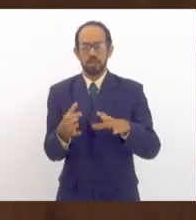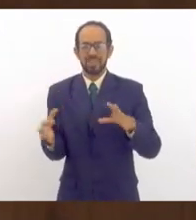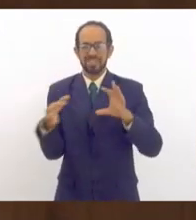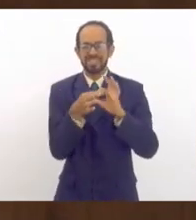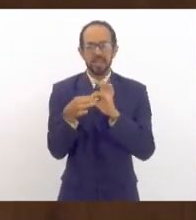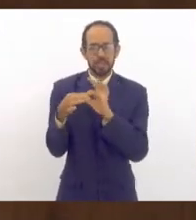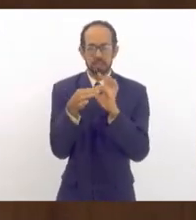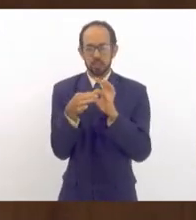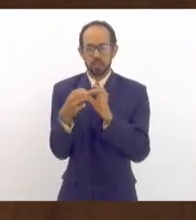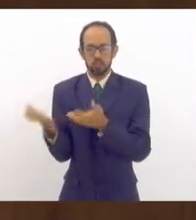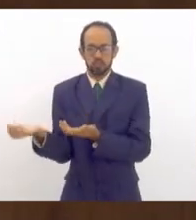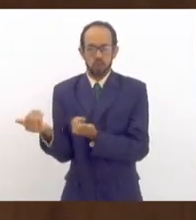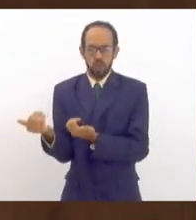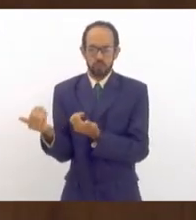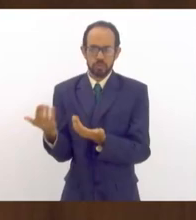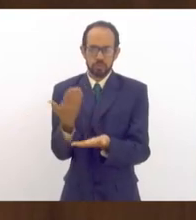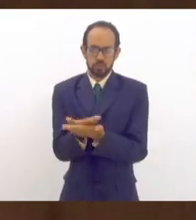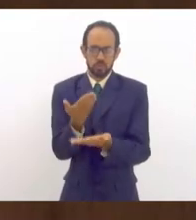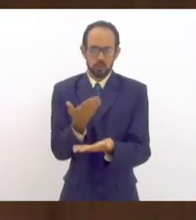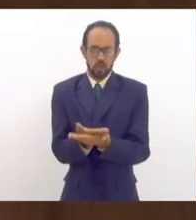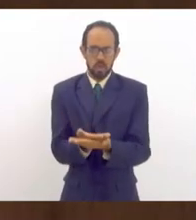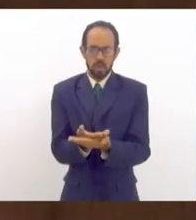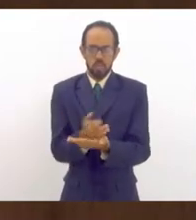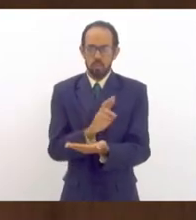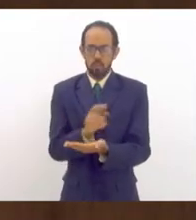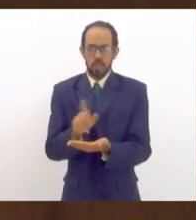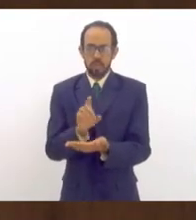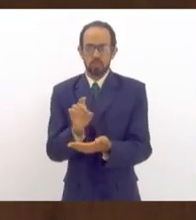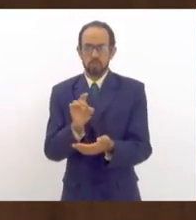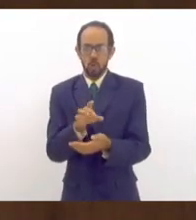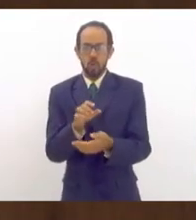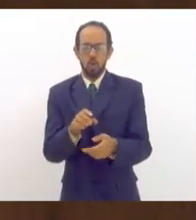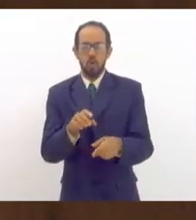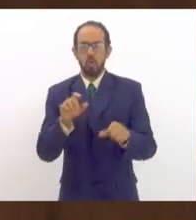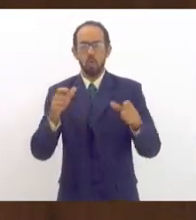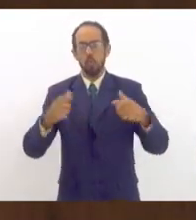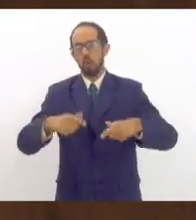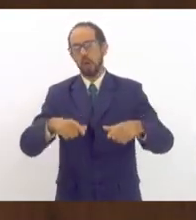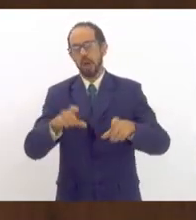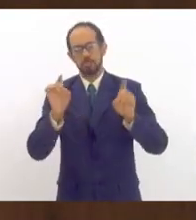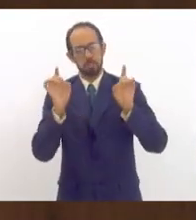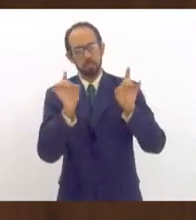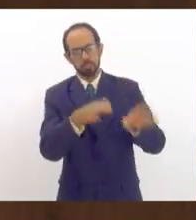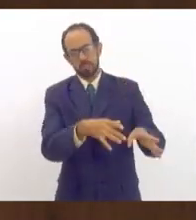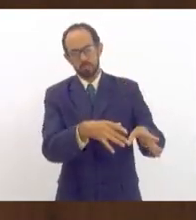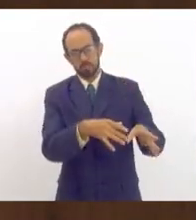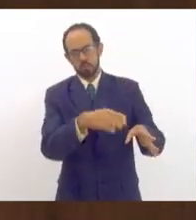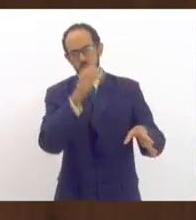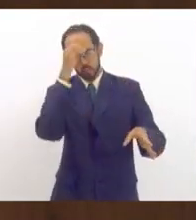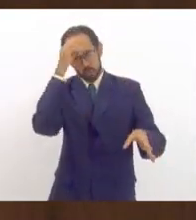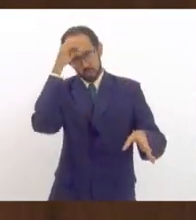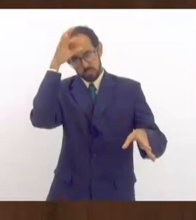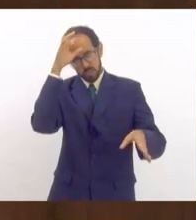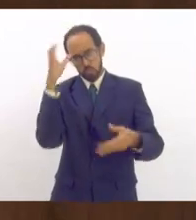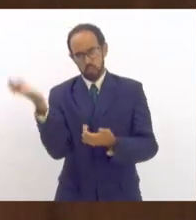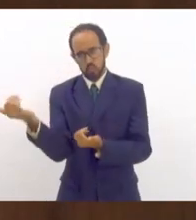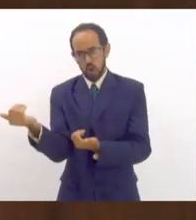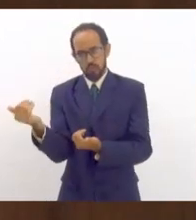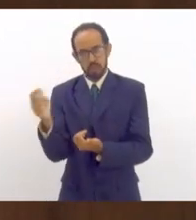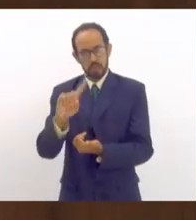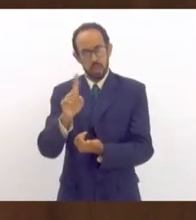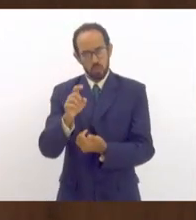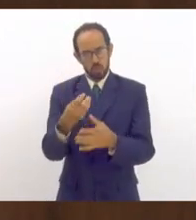escola porque a escola não é só esse espaço de depositar conhecimento na cabeça da Nossa Juventude é preciso criar